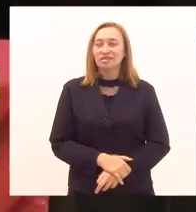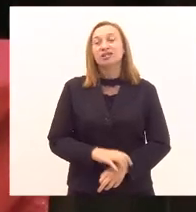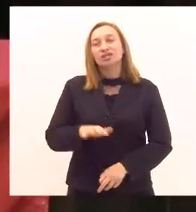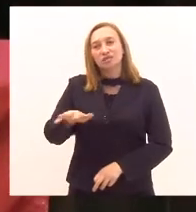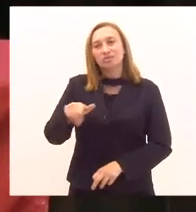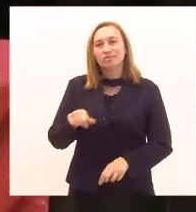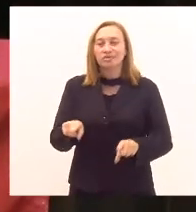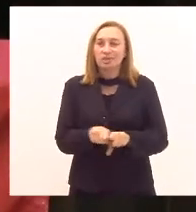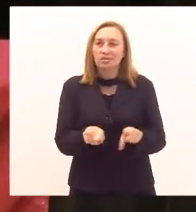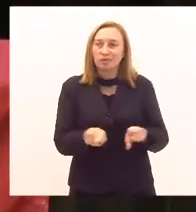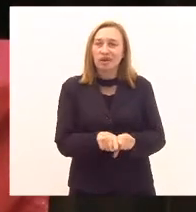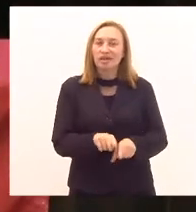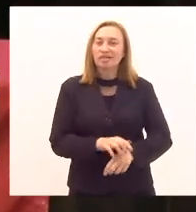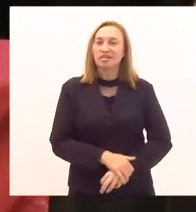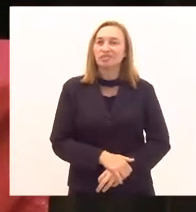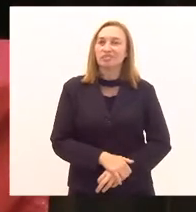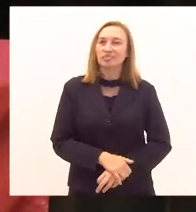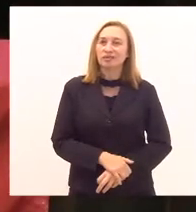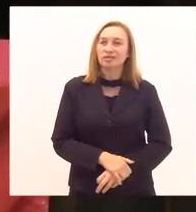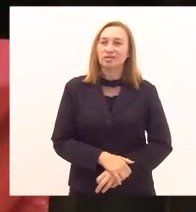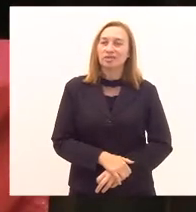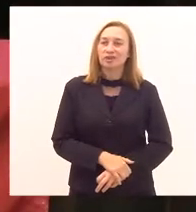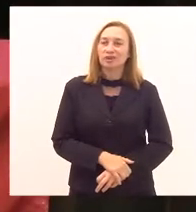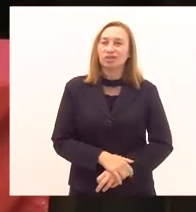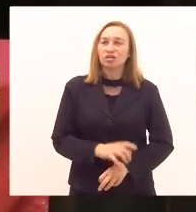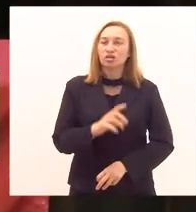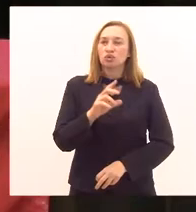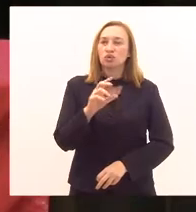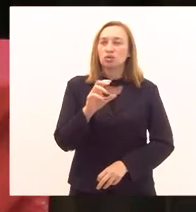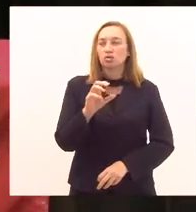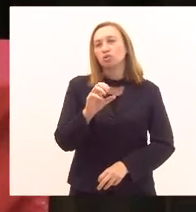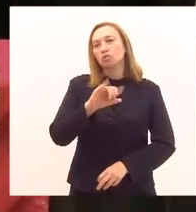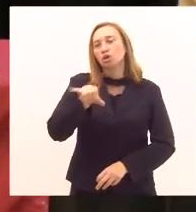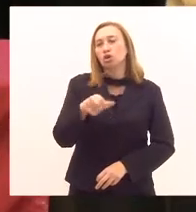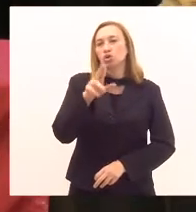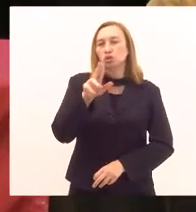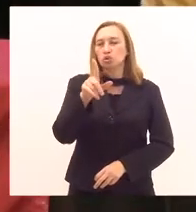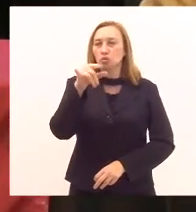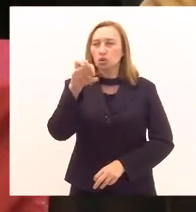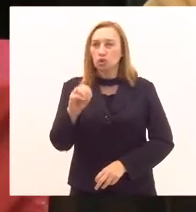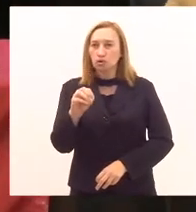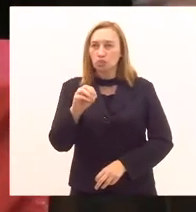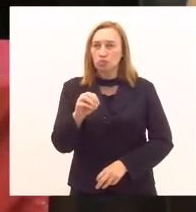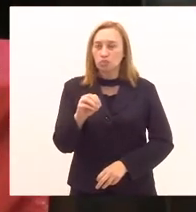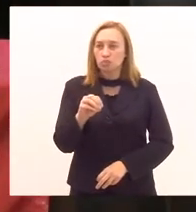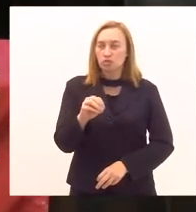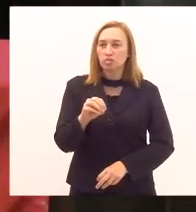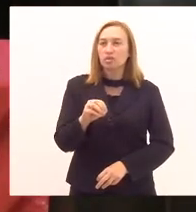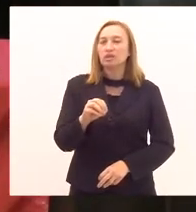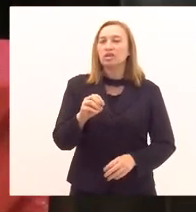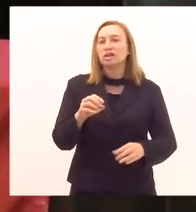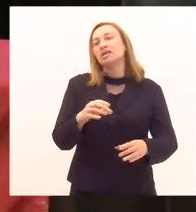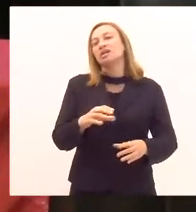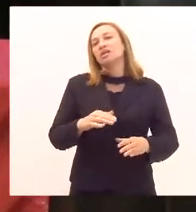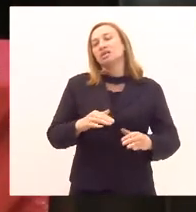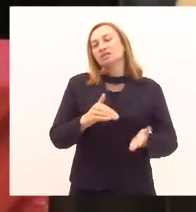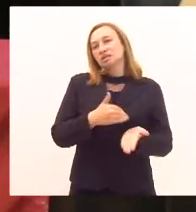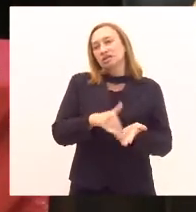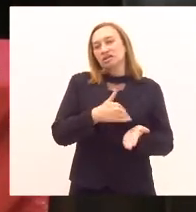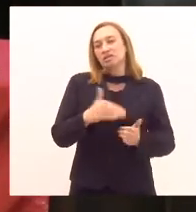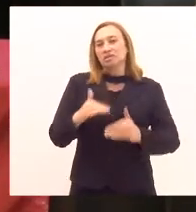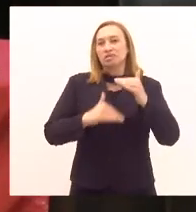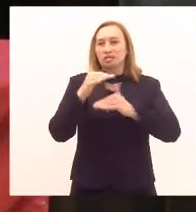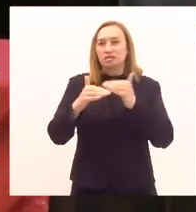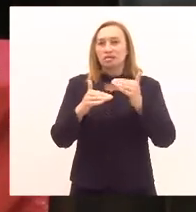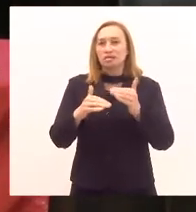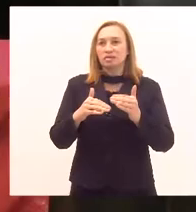Chamo o senhor Júlio Saraiva, que é o secretário de Desenvolvimento Social e Direitos Humanos, que está conosco aqui para